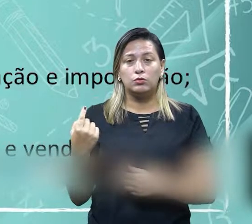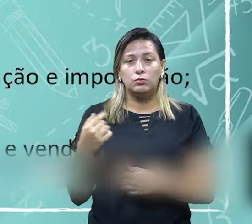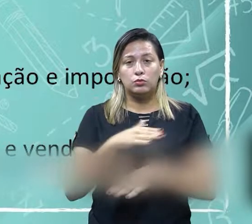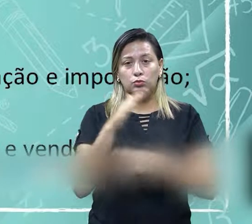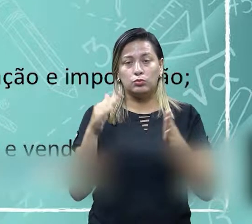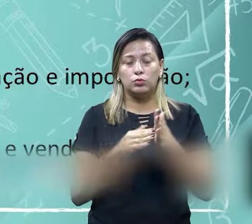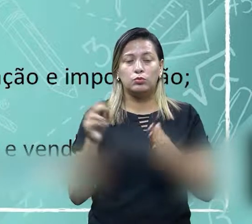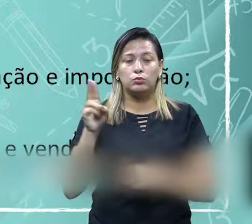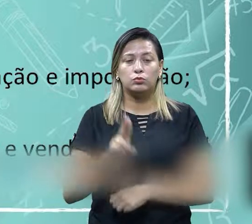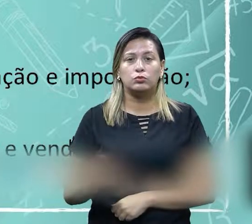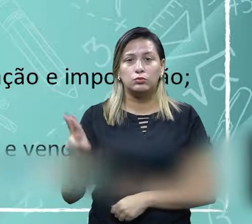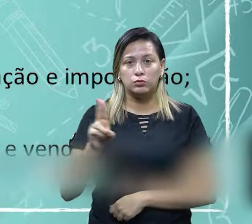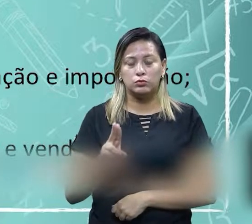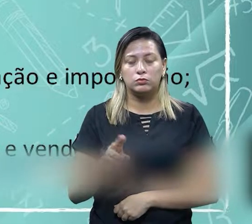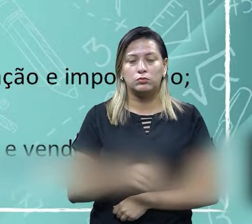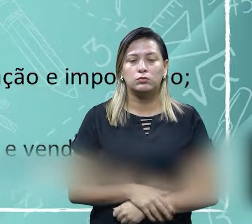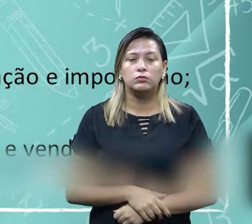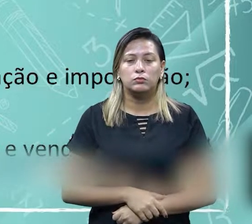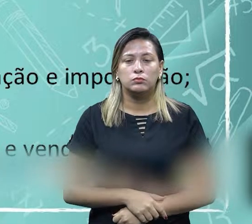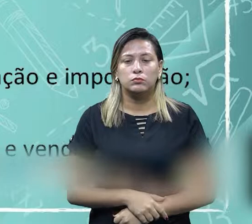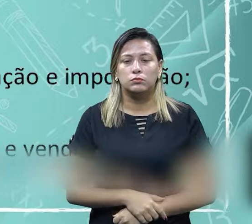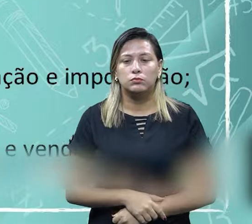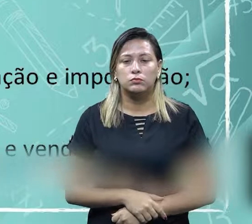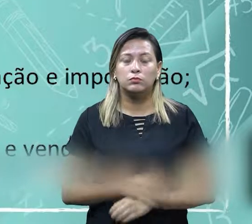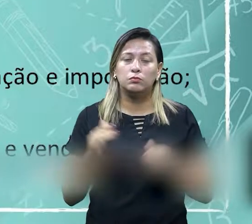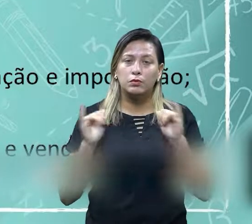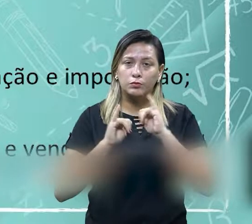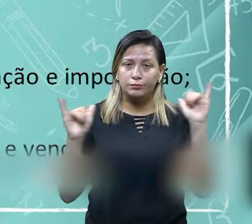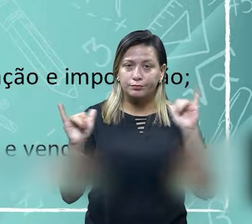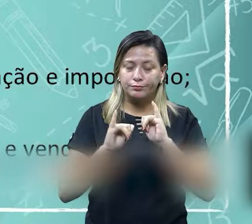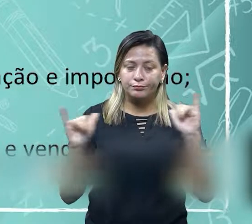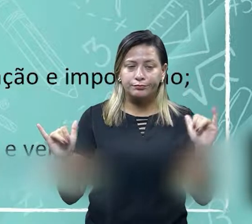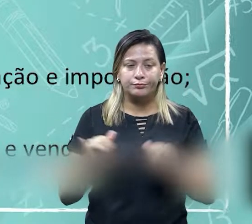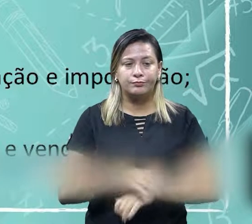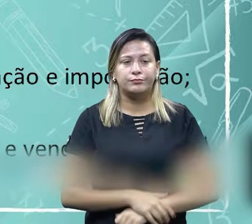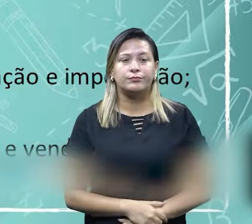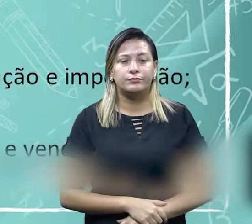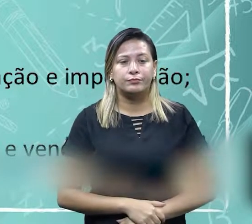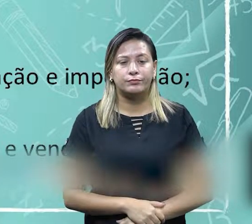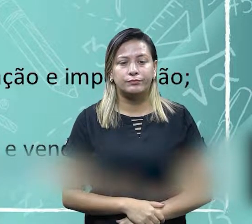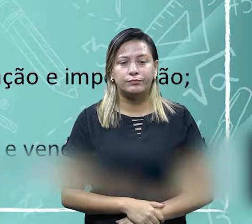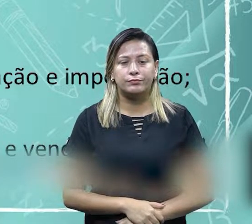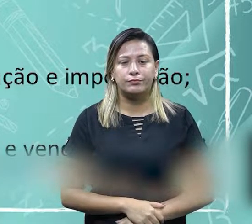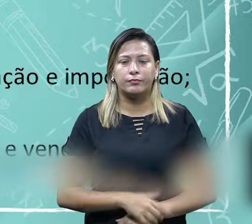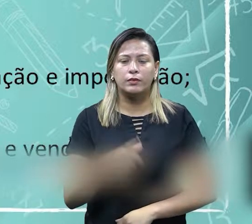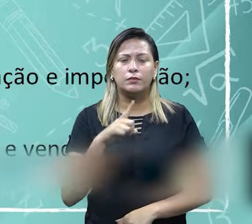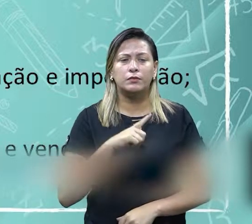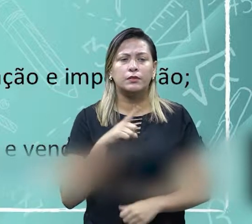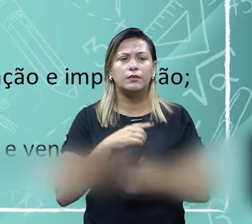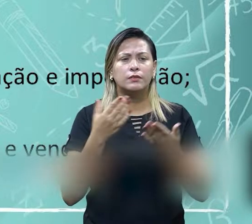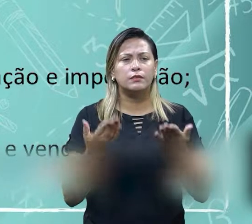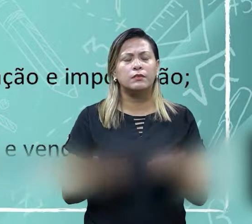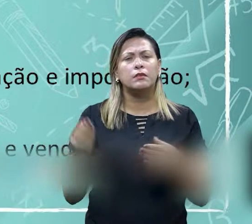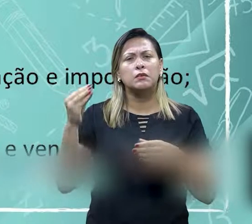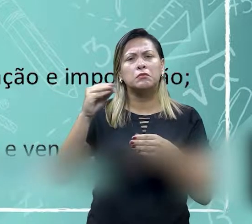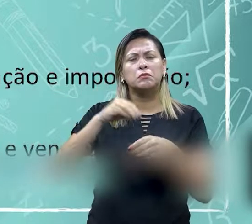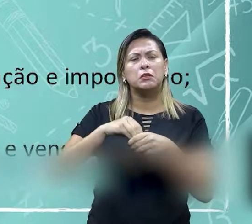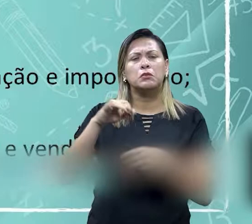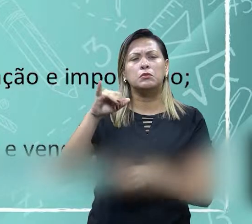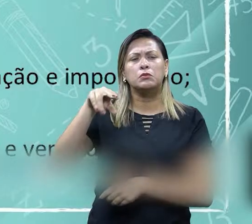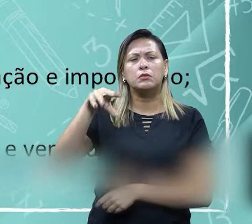Para compartilhar informações, ok? O que tem nesse Incoterm, tá